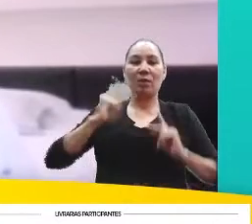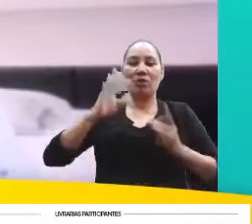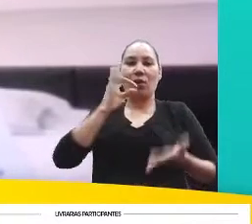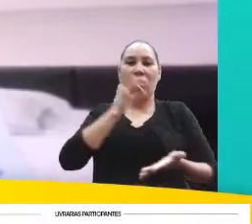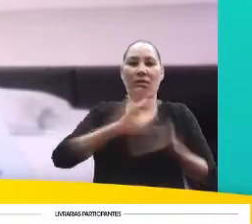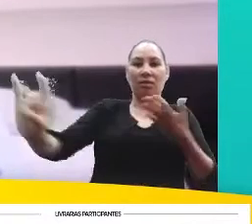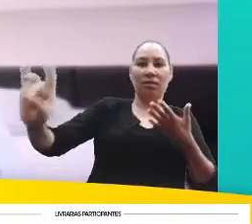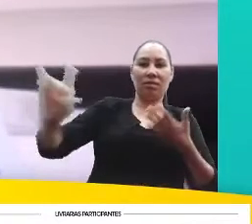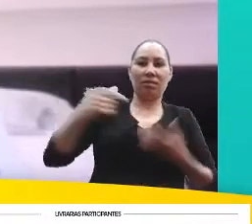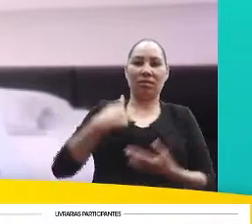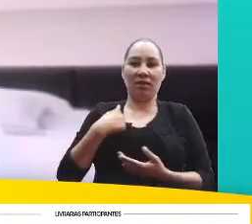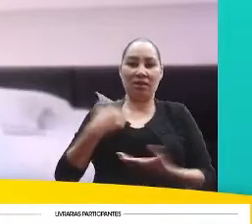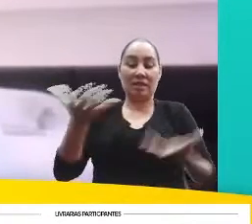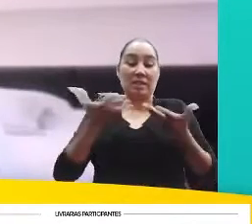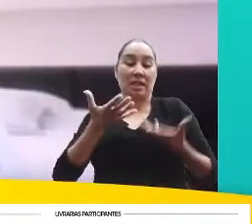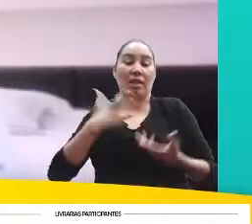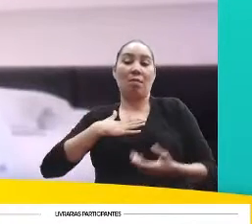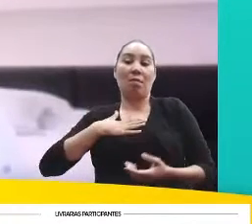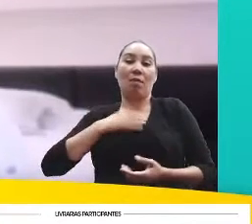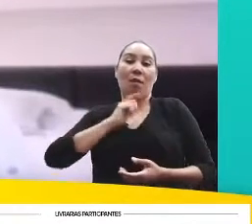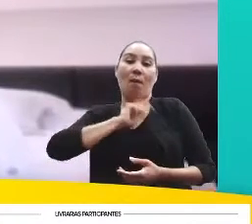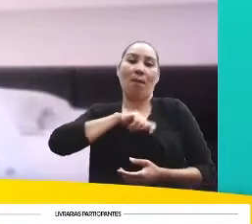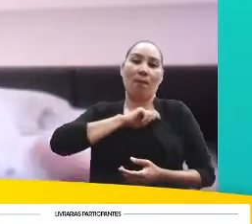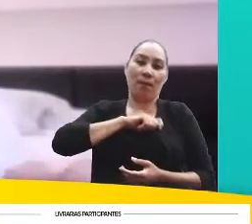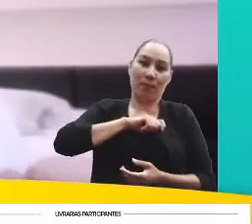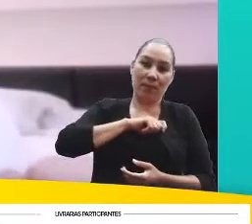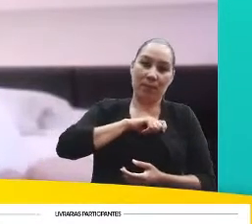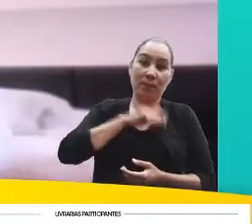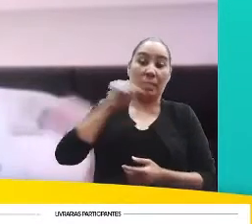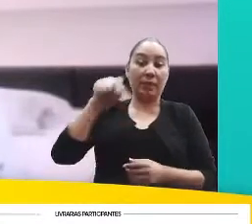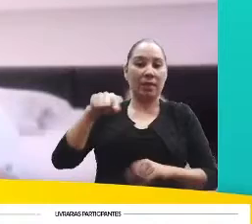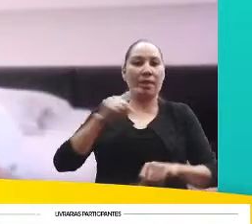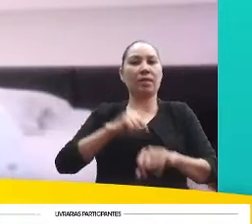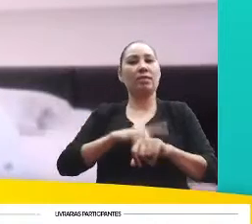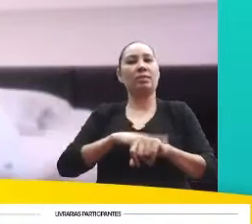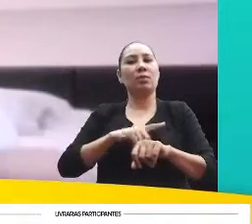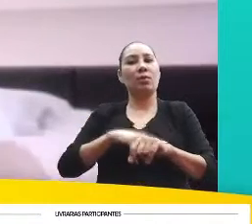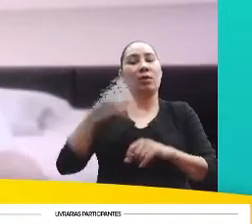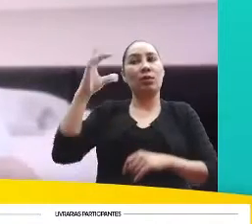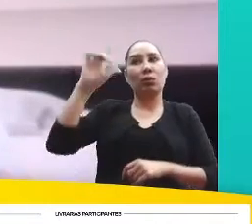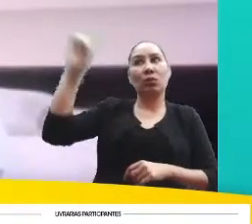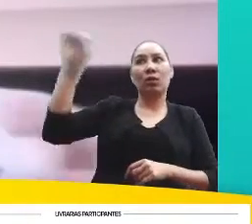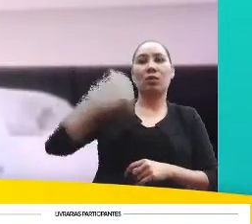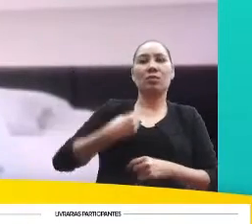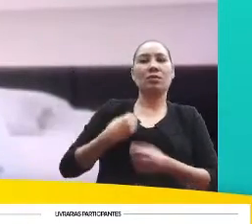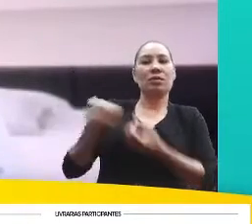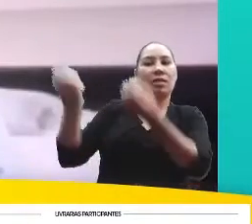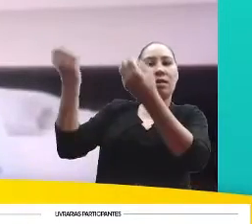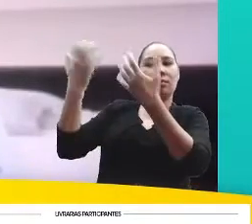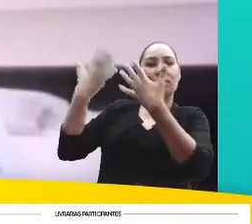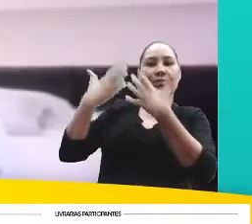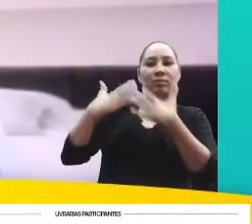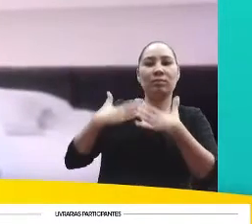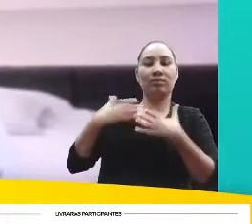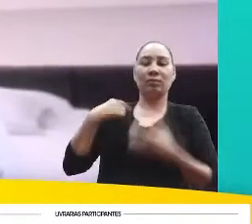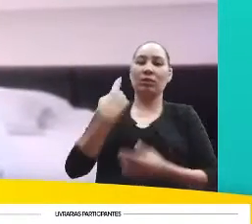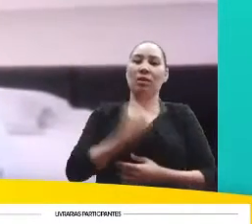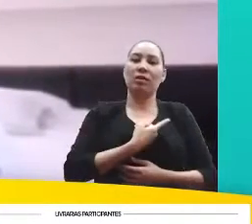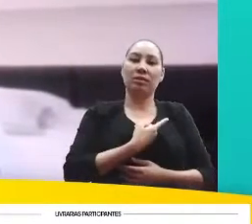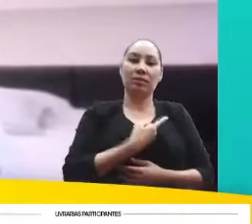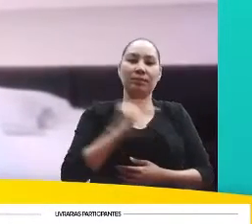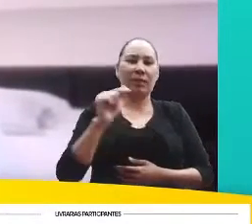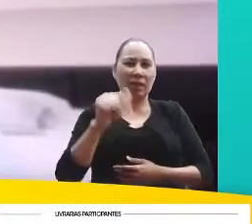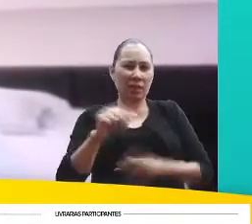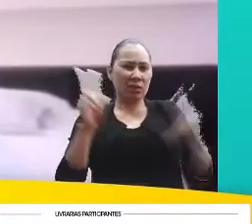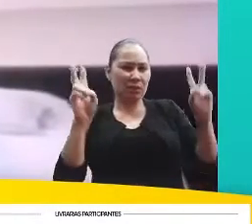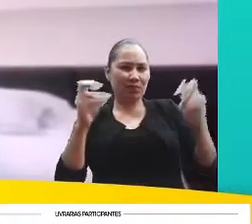que querem o nosso mal. Então, nesse momento, a divindade vai estar fluindo por nós. Essa questão de dor é muito